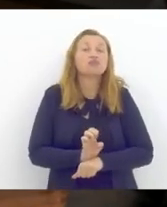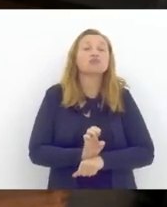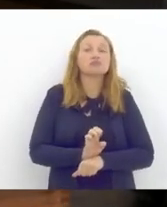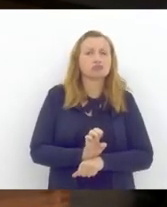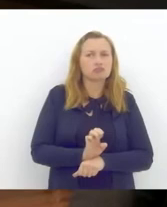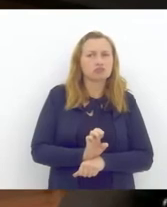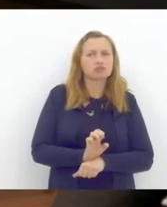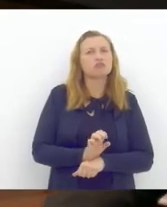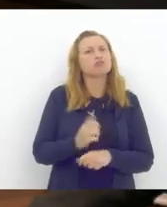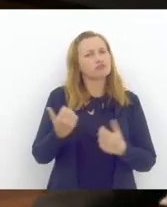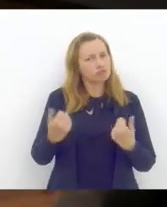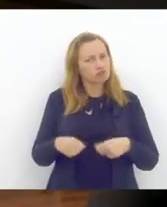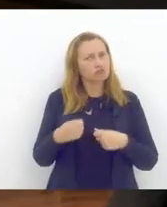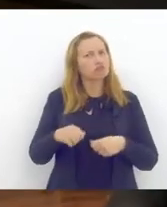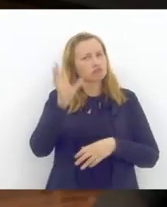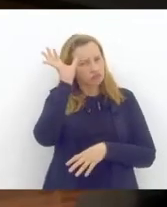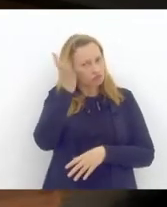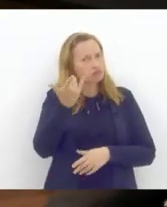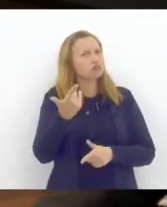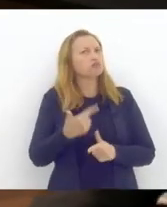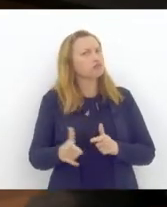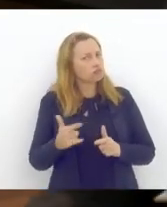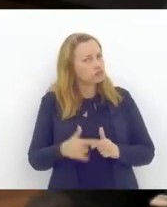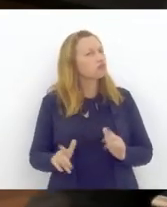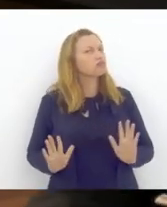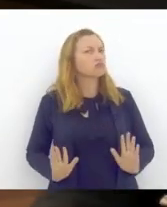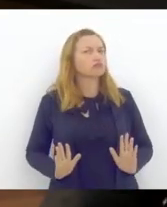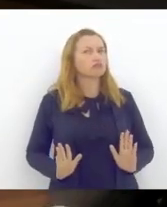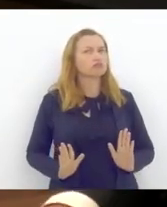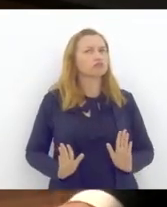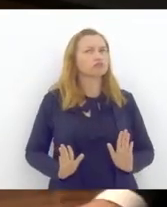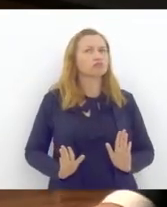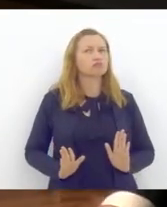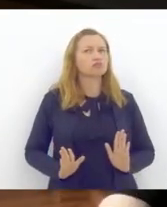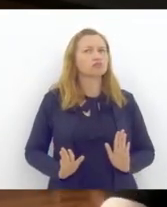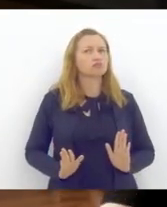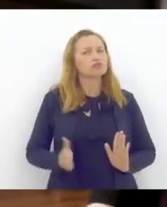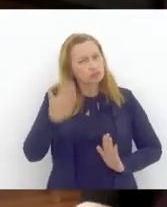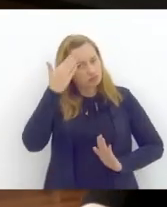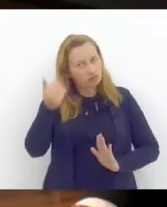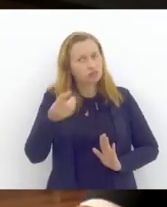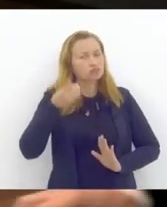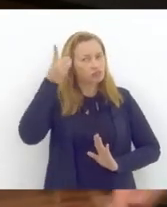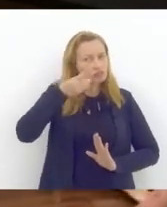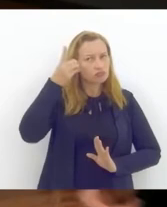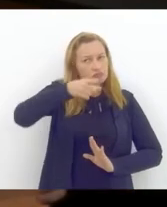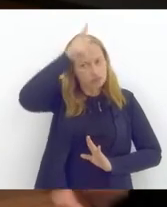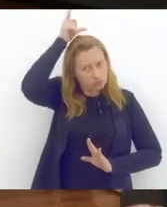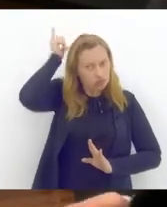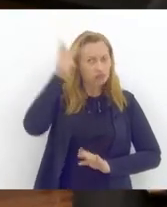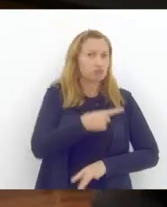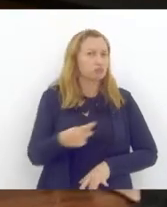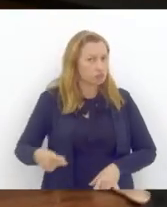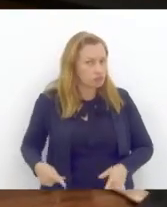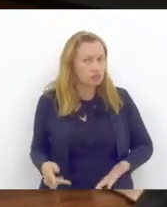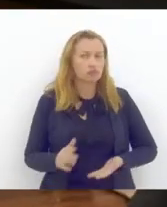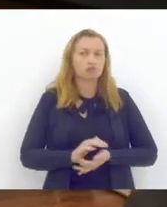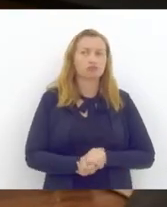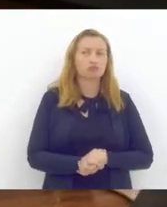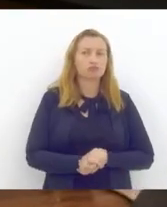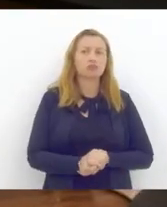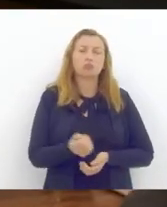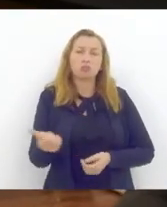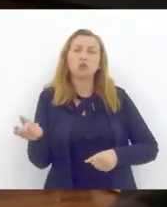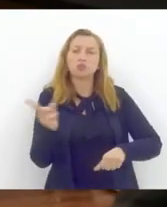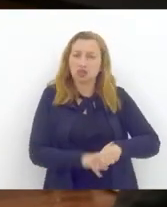A gente precisa resolver isso. Eu sei, o deputado Luiz Paulo, presidente, a gente tem pouco